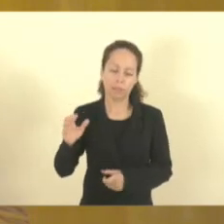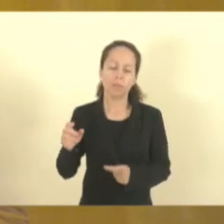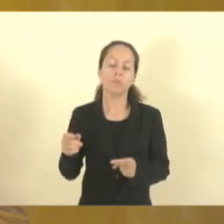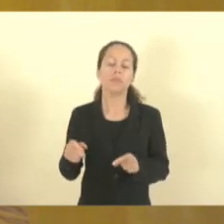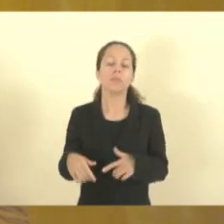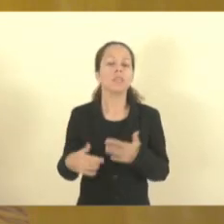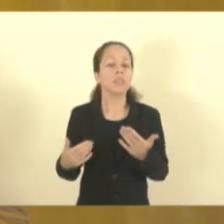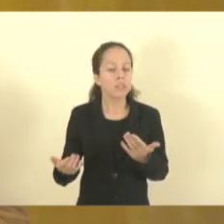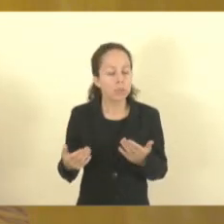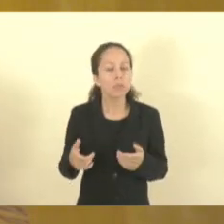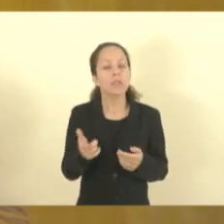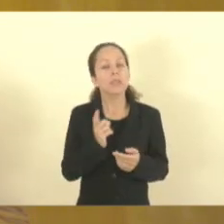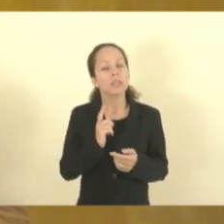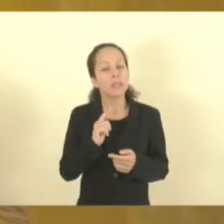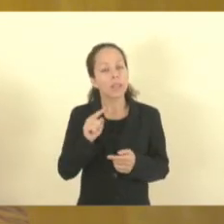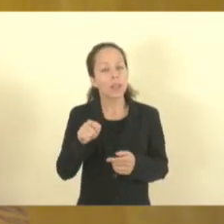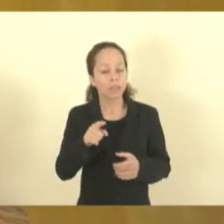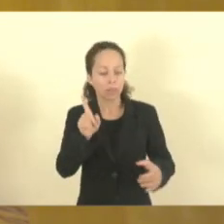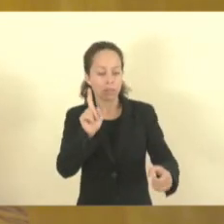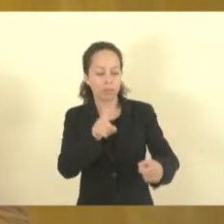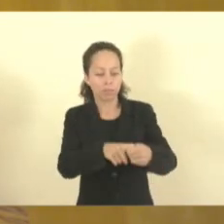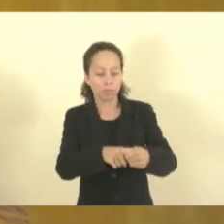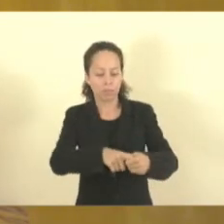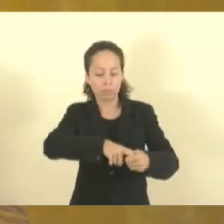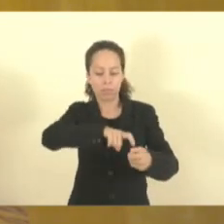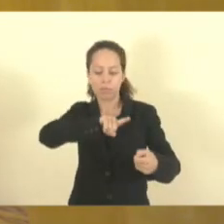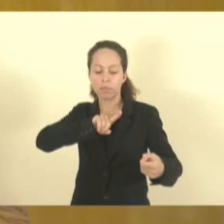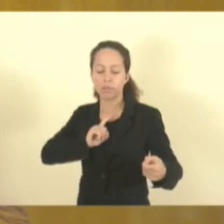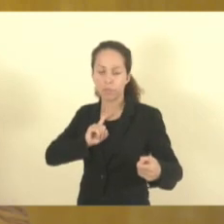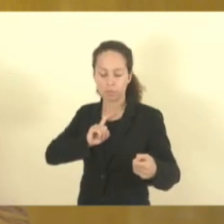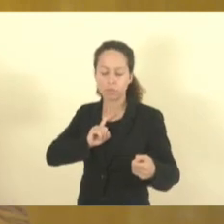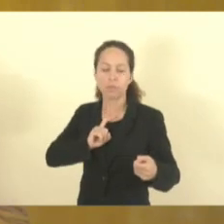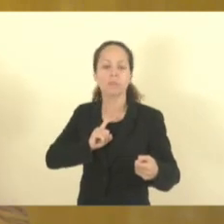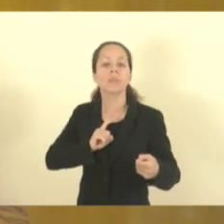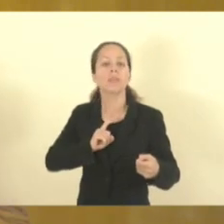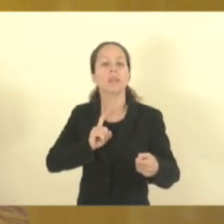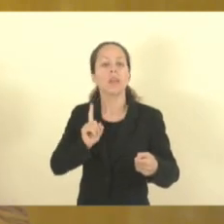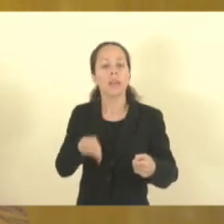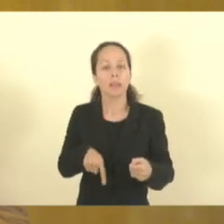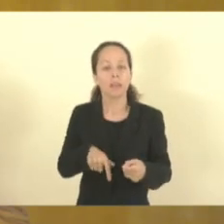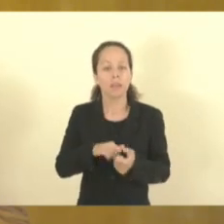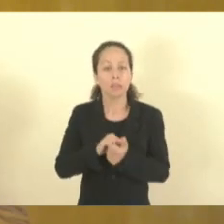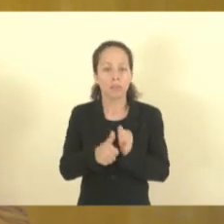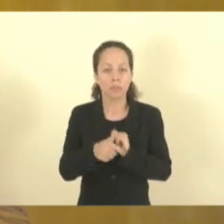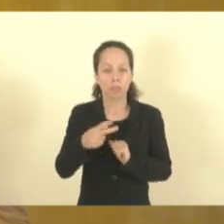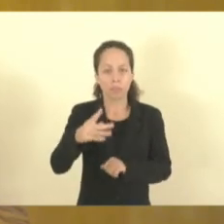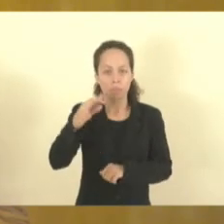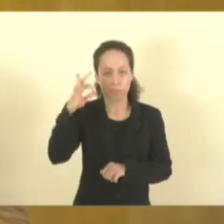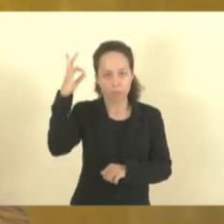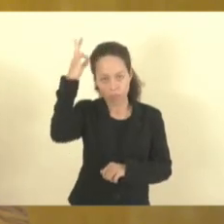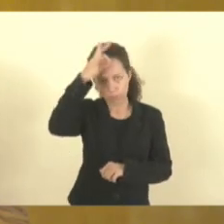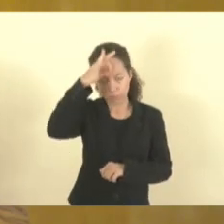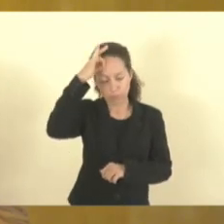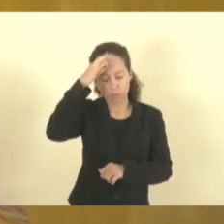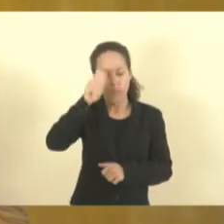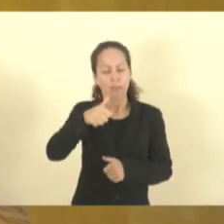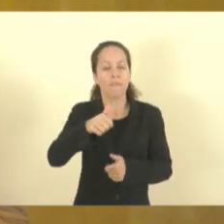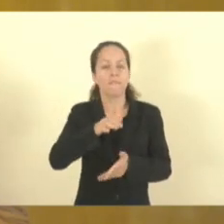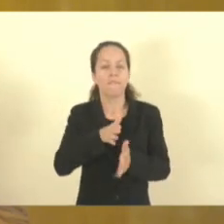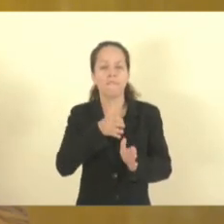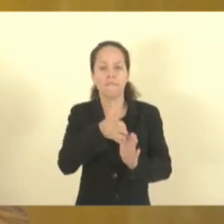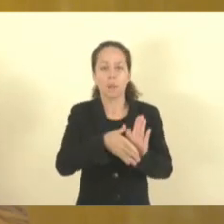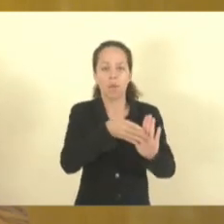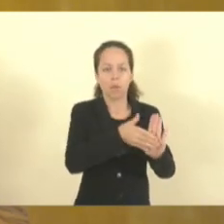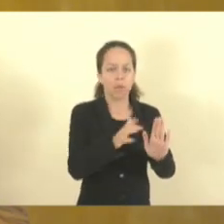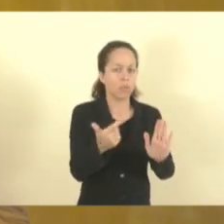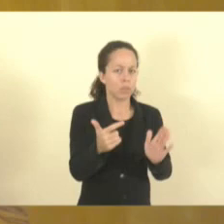isso, também foi dissolvida a Desportiva Capixaba, que não, de ferroviária ela não tem